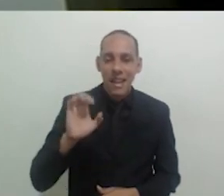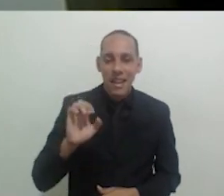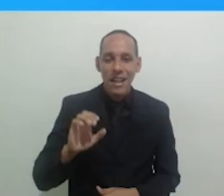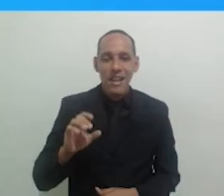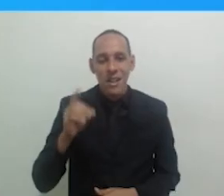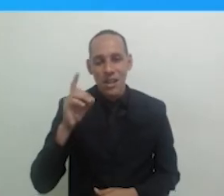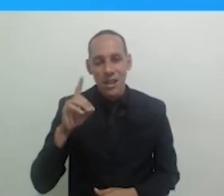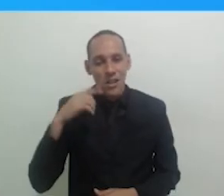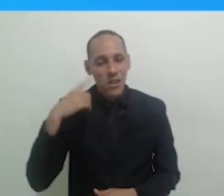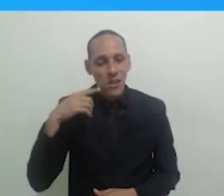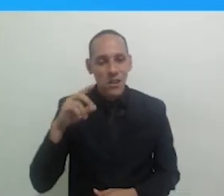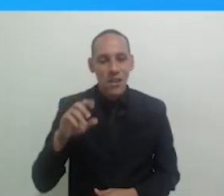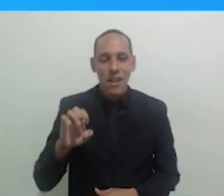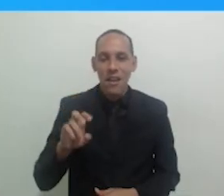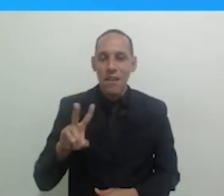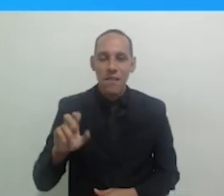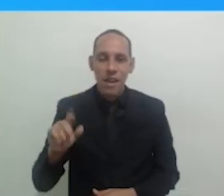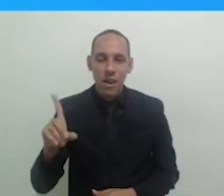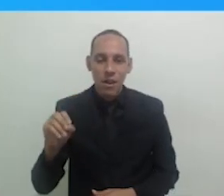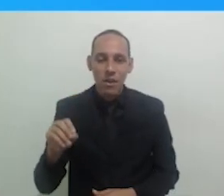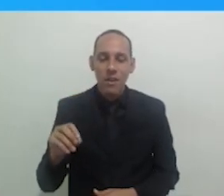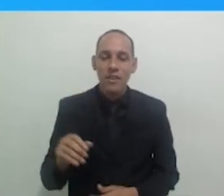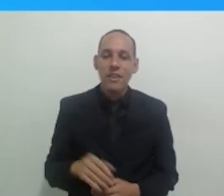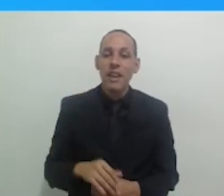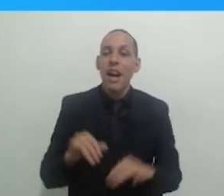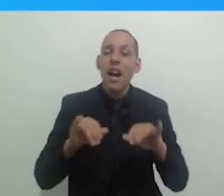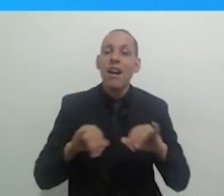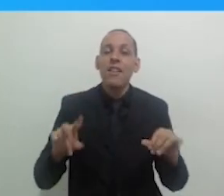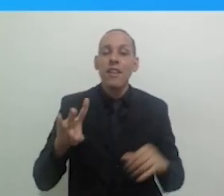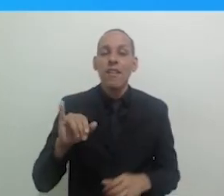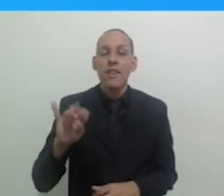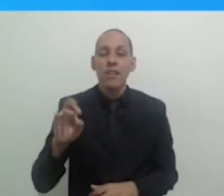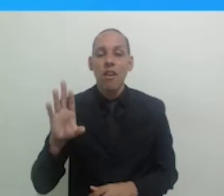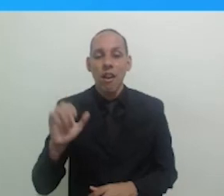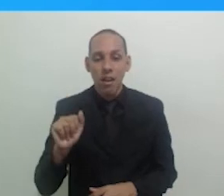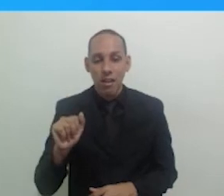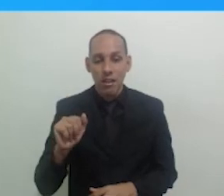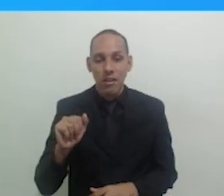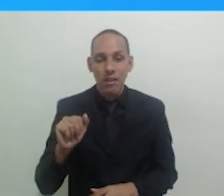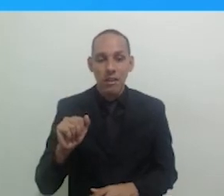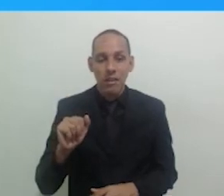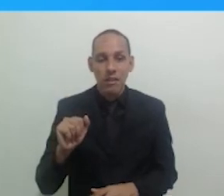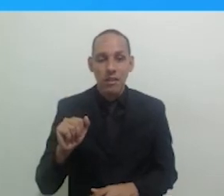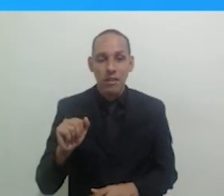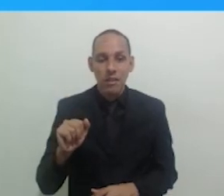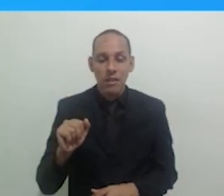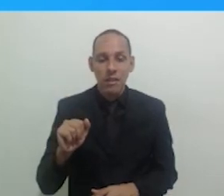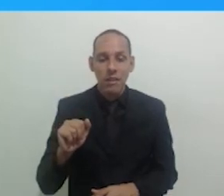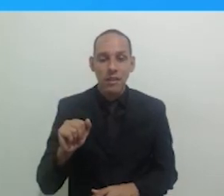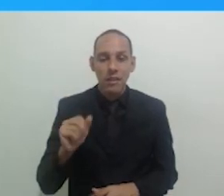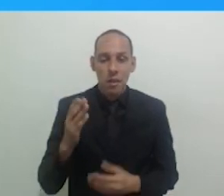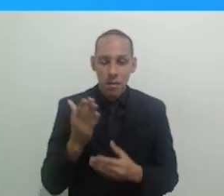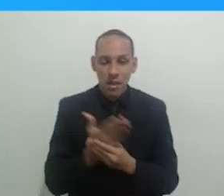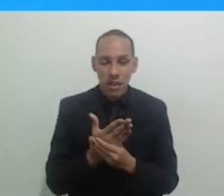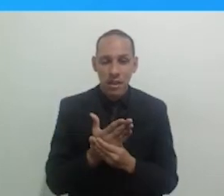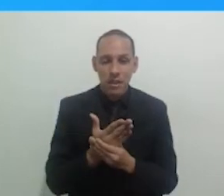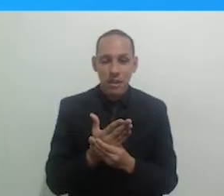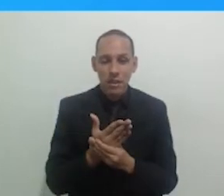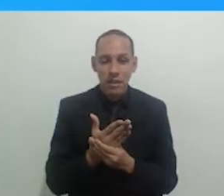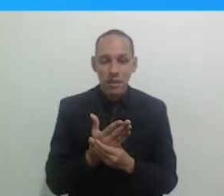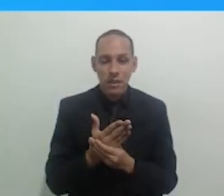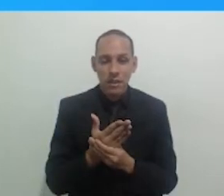Bom dia a todos. Ela dá notícia lá da vitória lá do nosso processo, que está 6-6